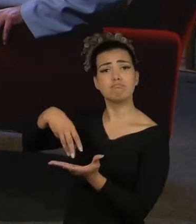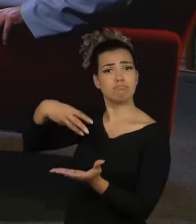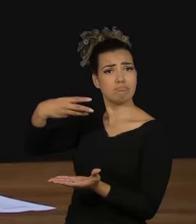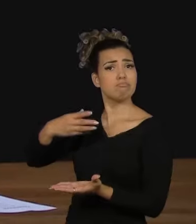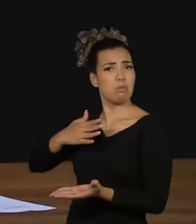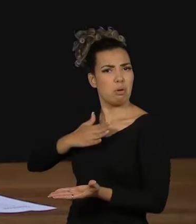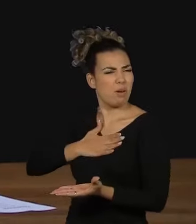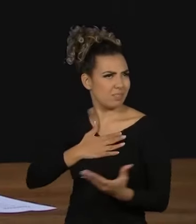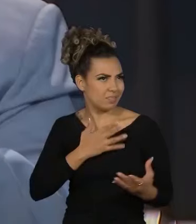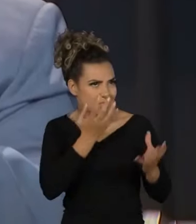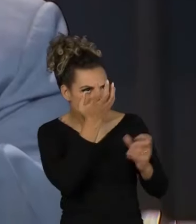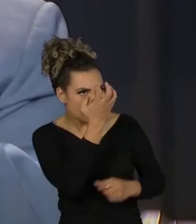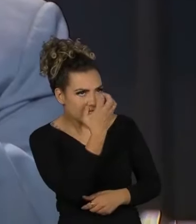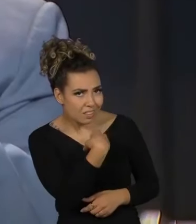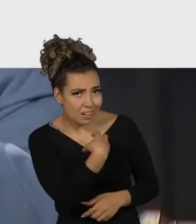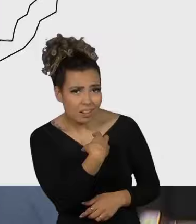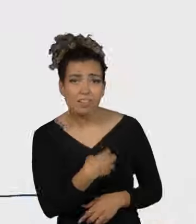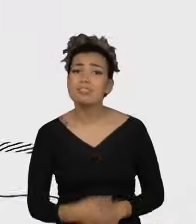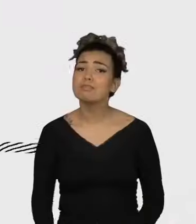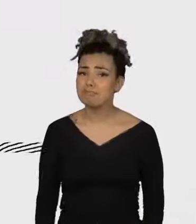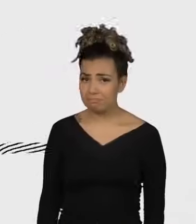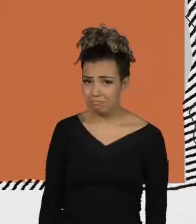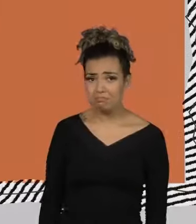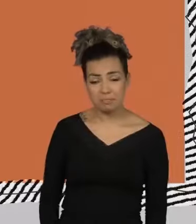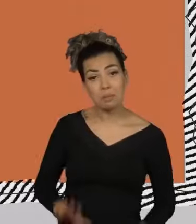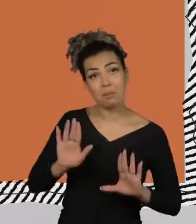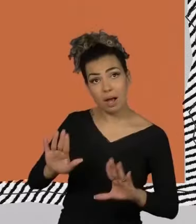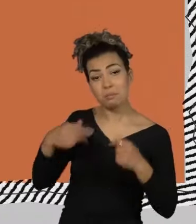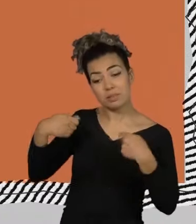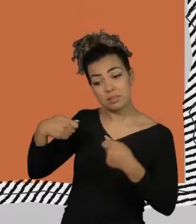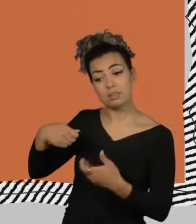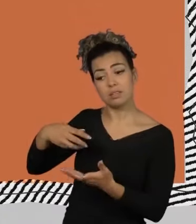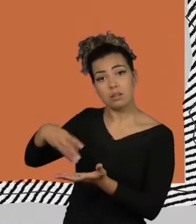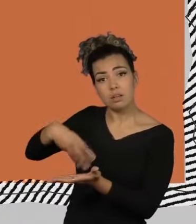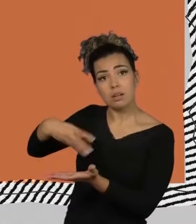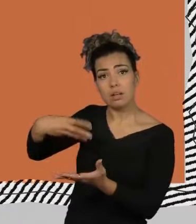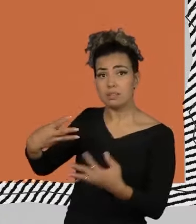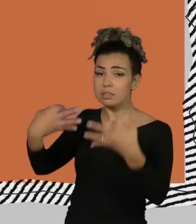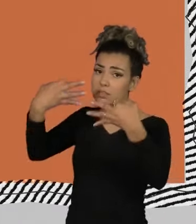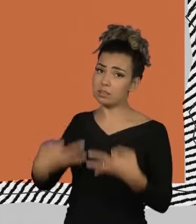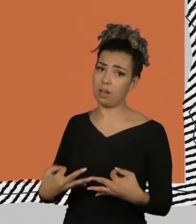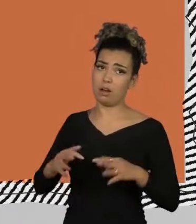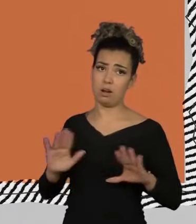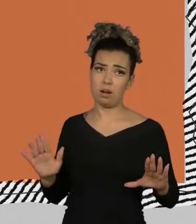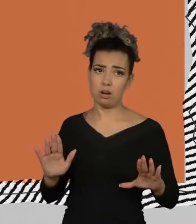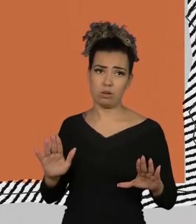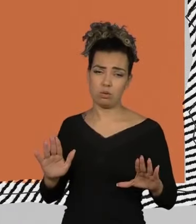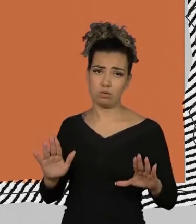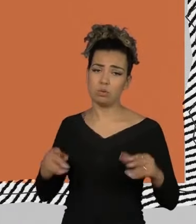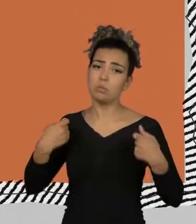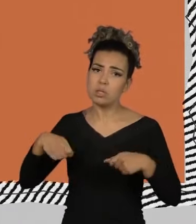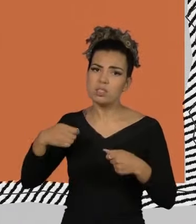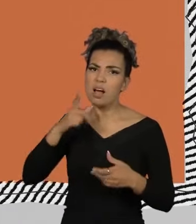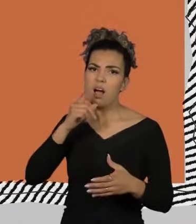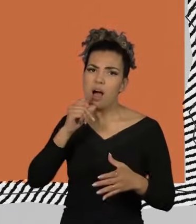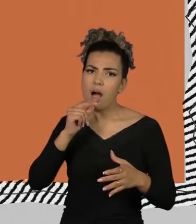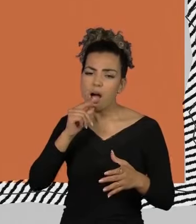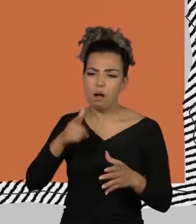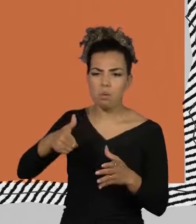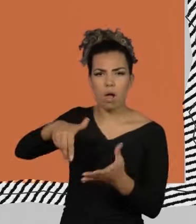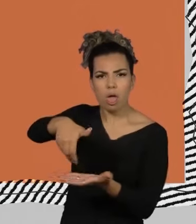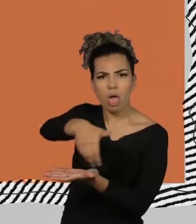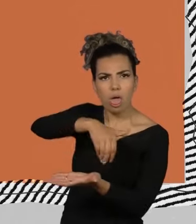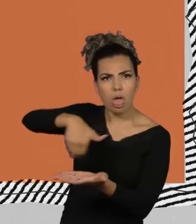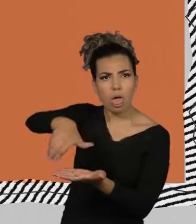você tá brincando pra saber fazer precisa saber fazer o me po dentro da água um frigider com um